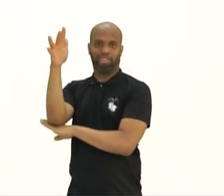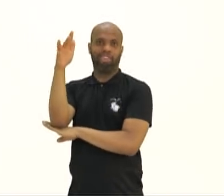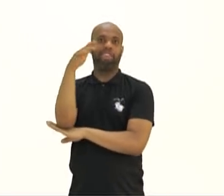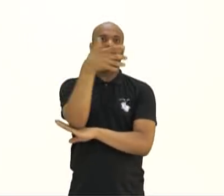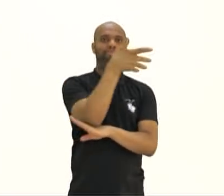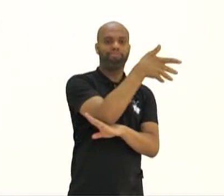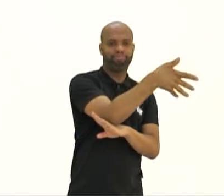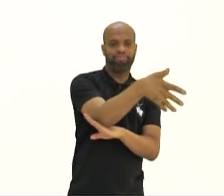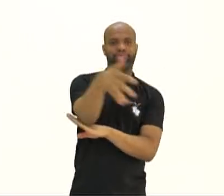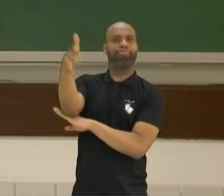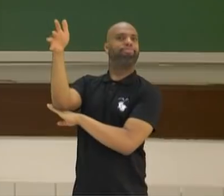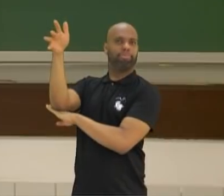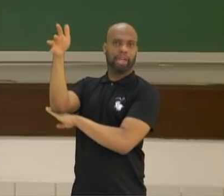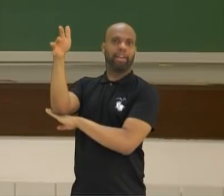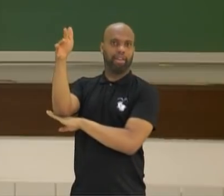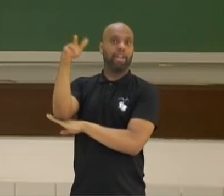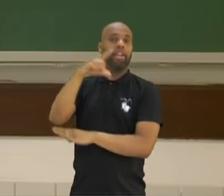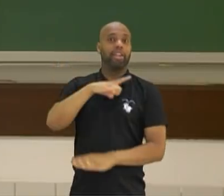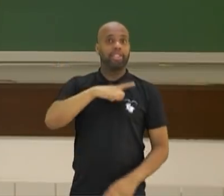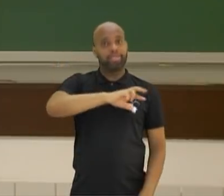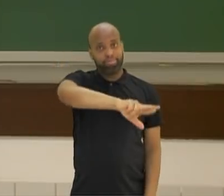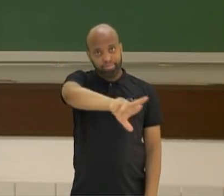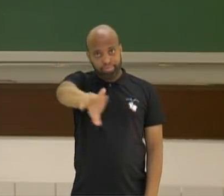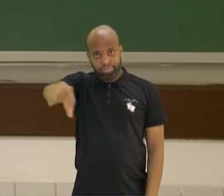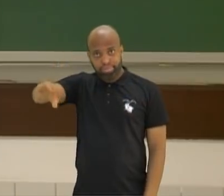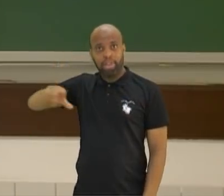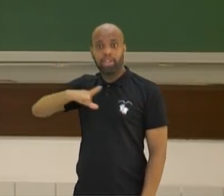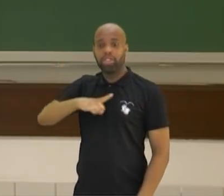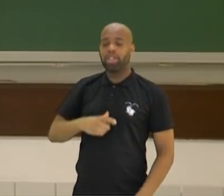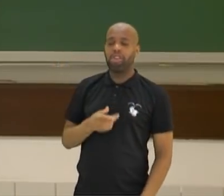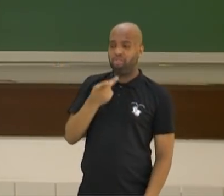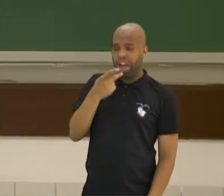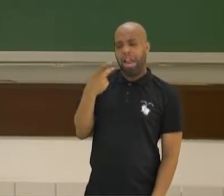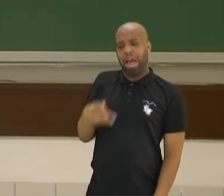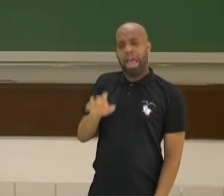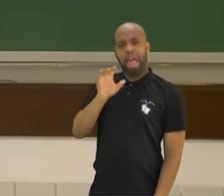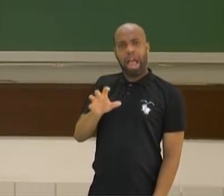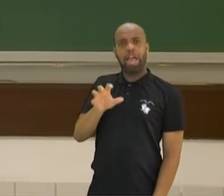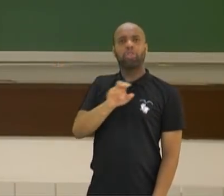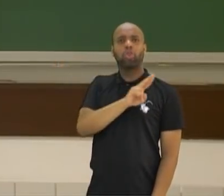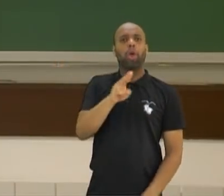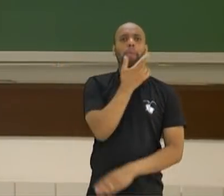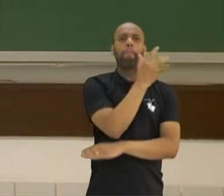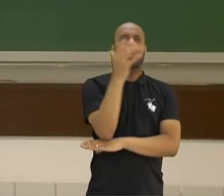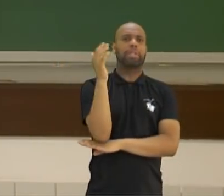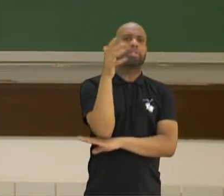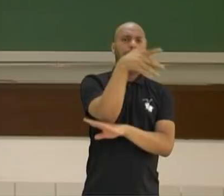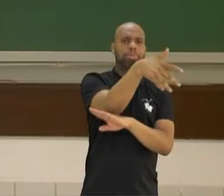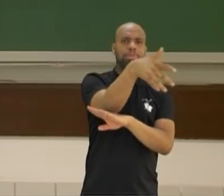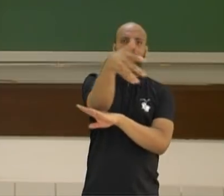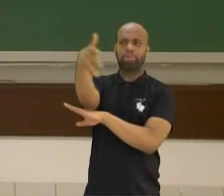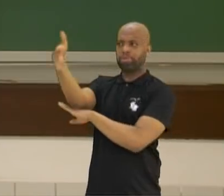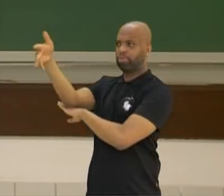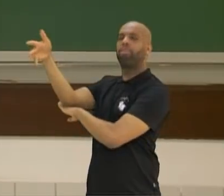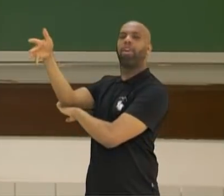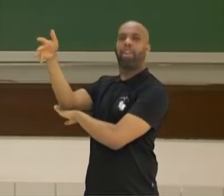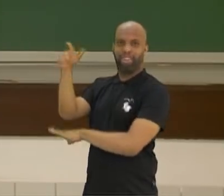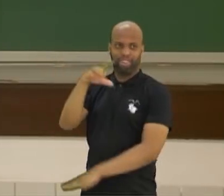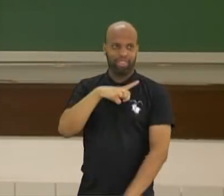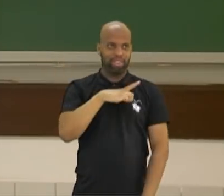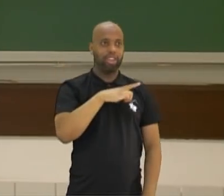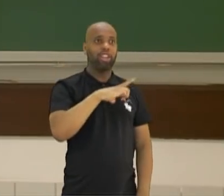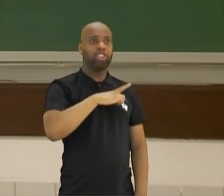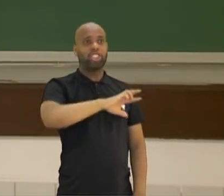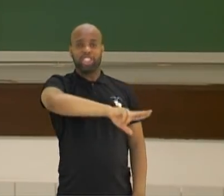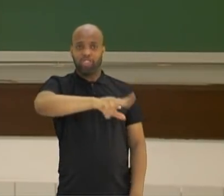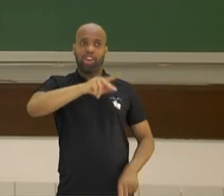aqui, não todos eles, mas muitos deles, davam para esse território do Brasil. Tá? E aqui você tinha